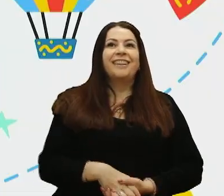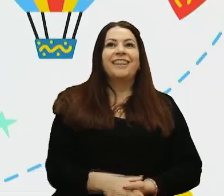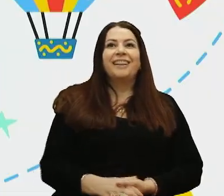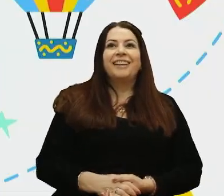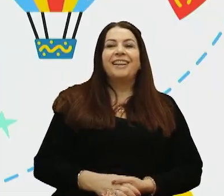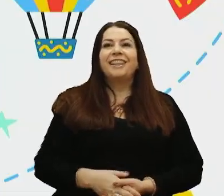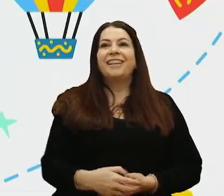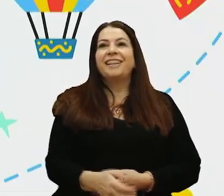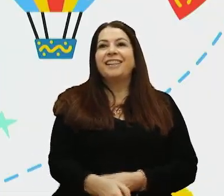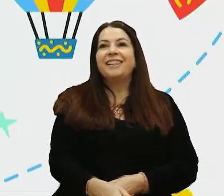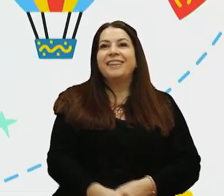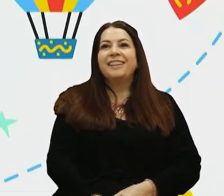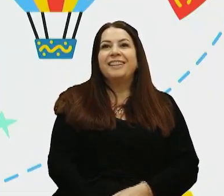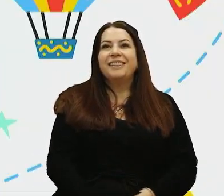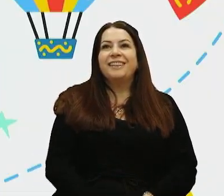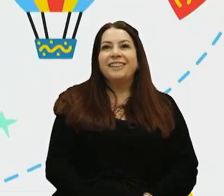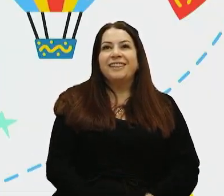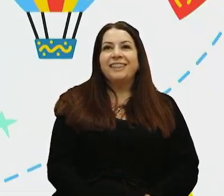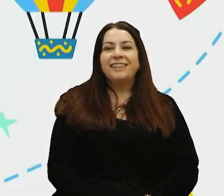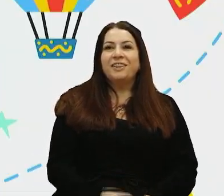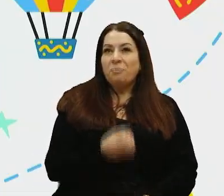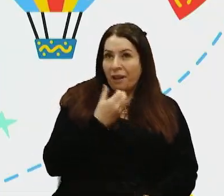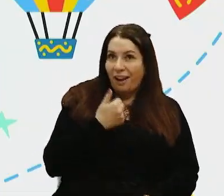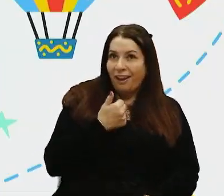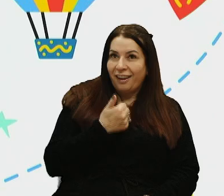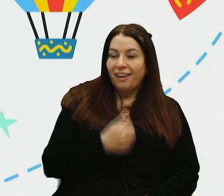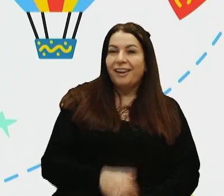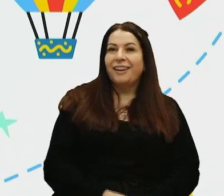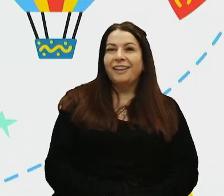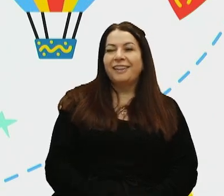Olá! Tudo bem? Tudo bem!